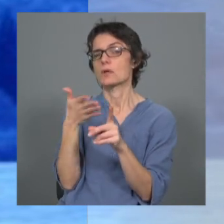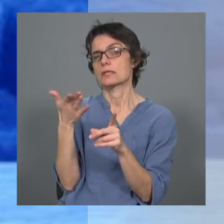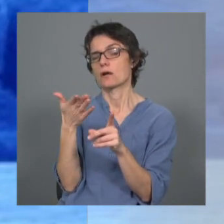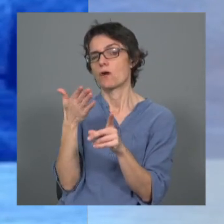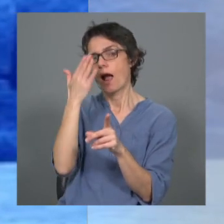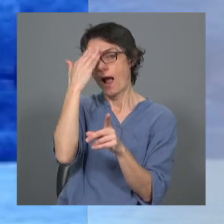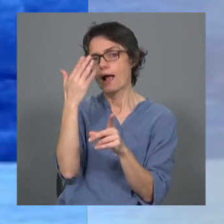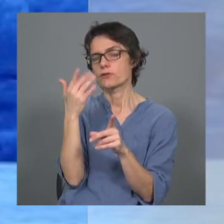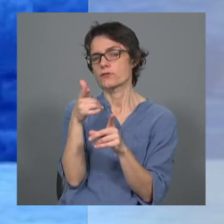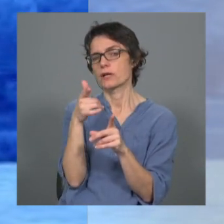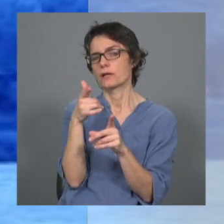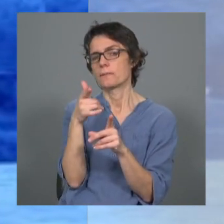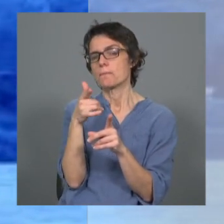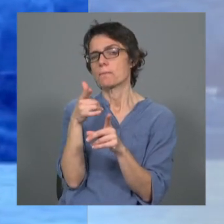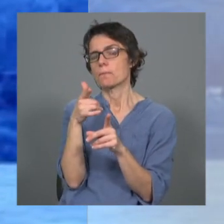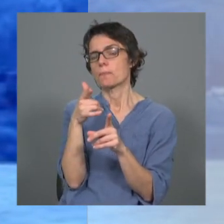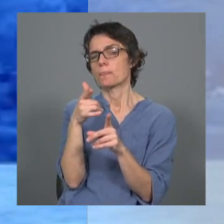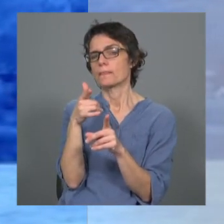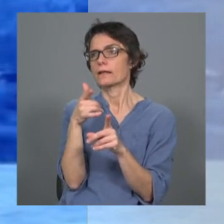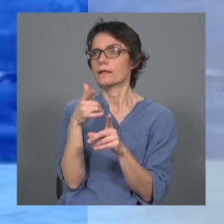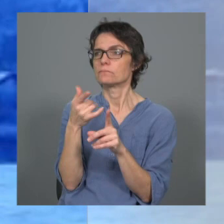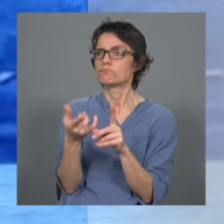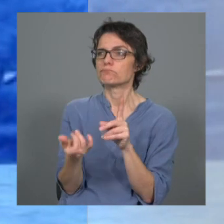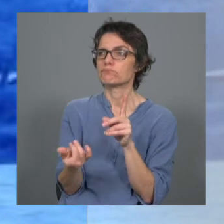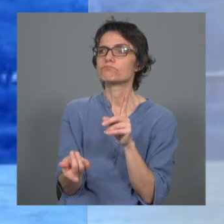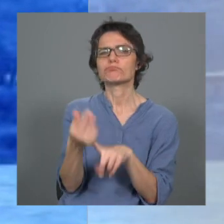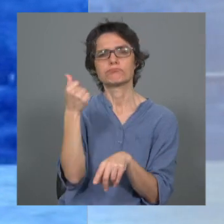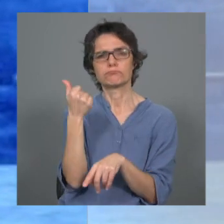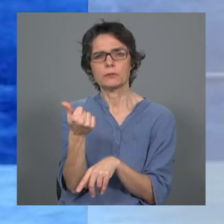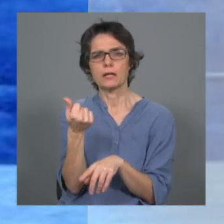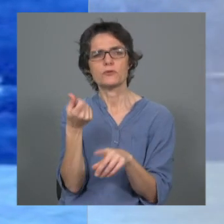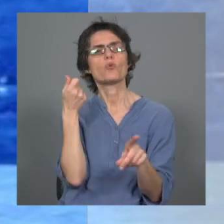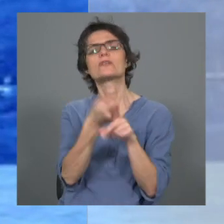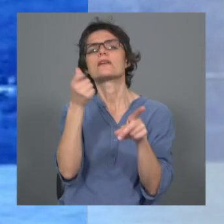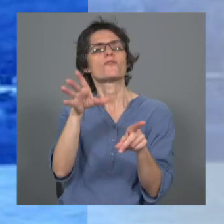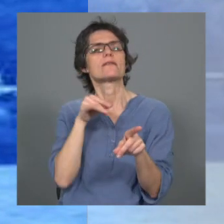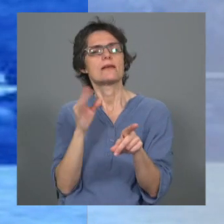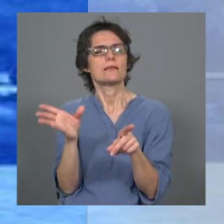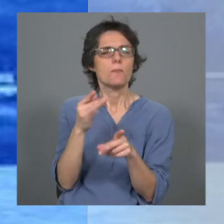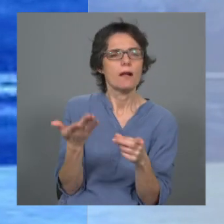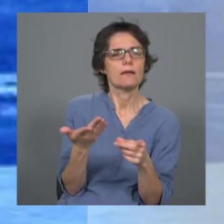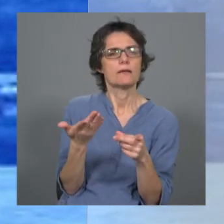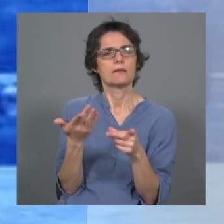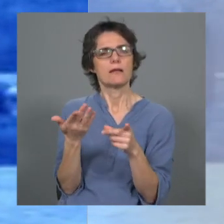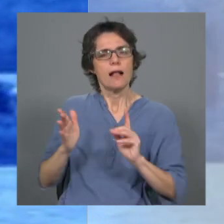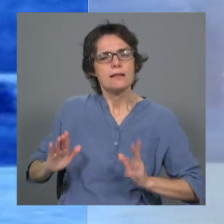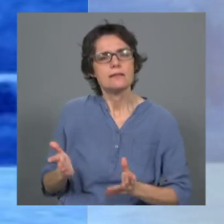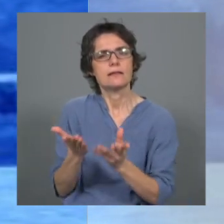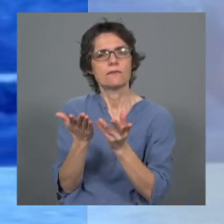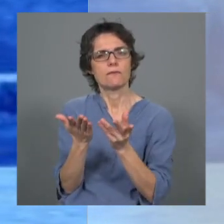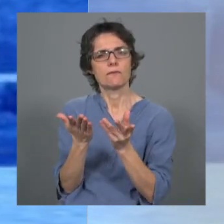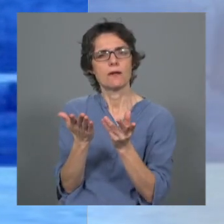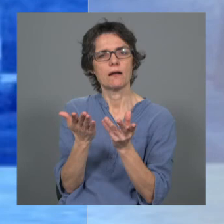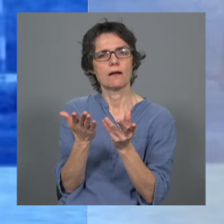guiões do sino, naquilo que a Diocese desafiava a fazer caminho, de alguma forma pela